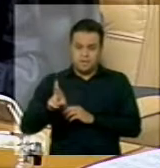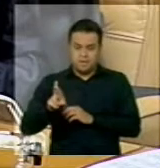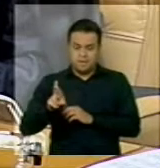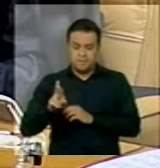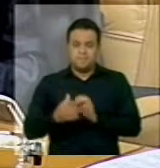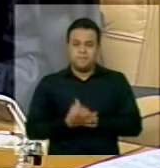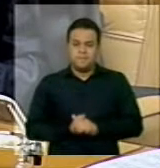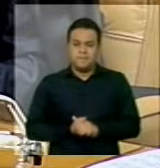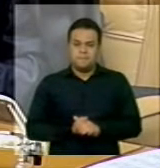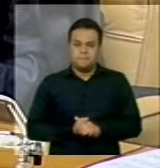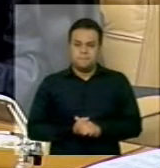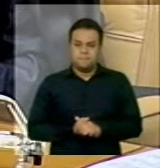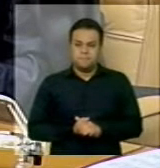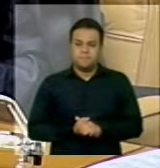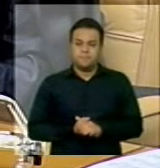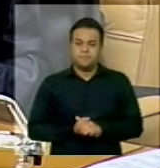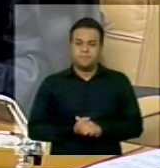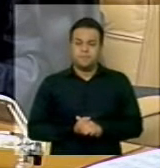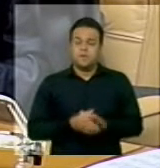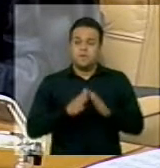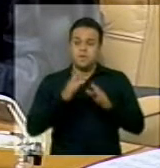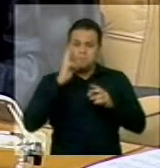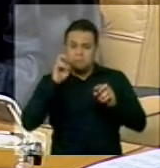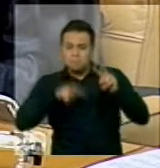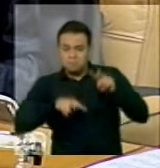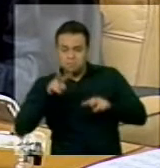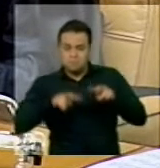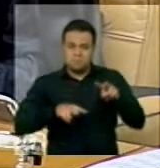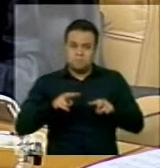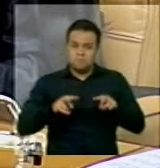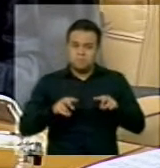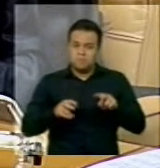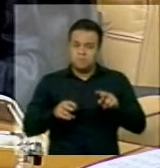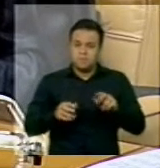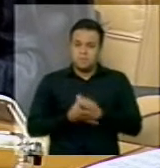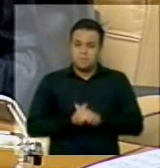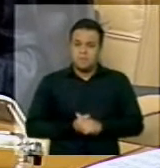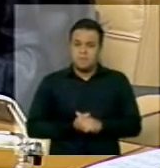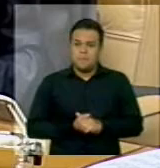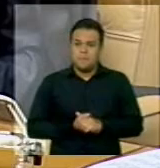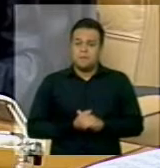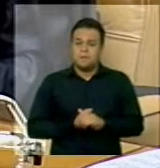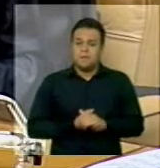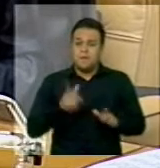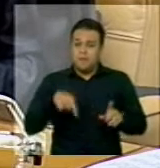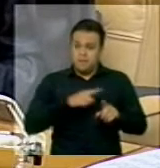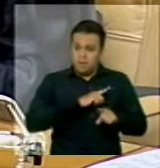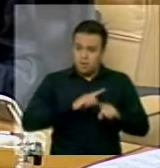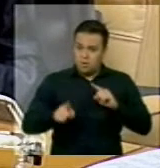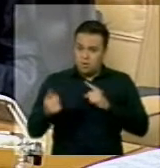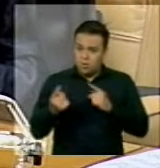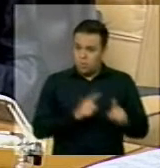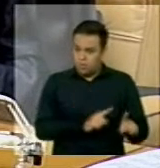dispositivo, ao dispensar a vistoria prévia nas áreas de até 4 módulos fiscais, viola os princípios